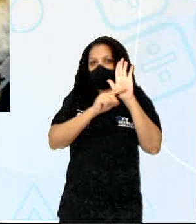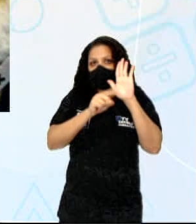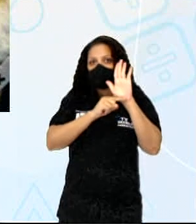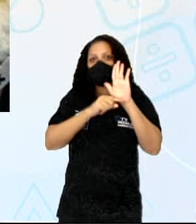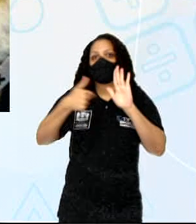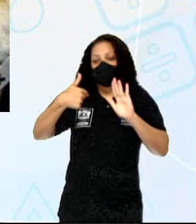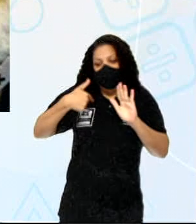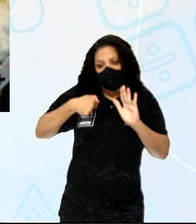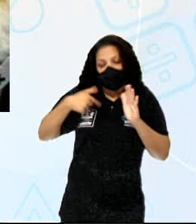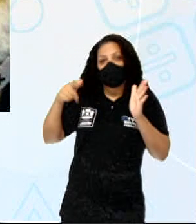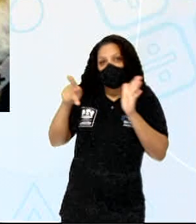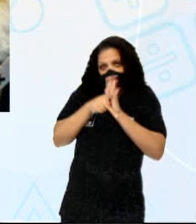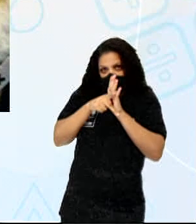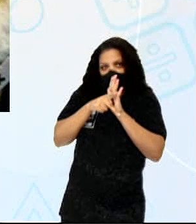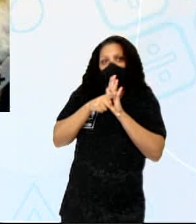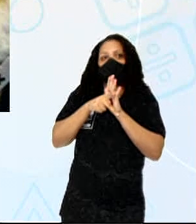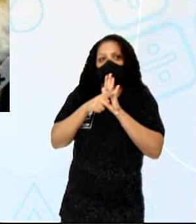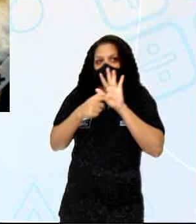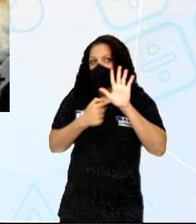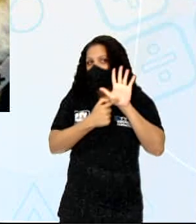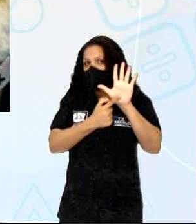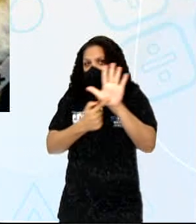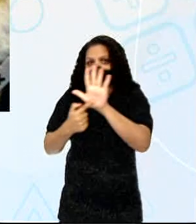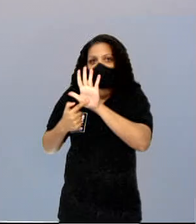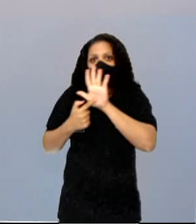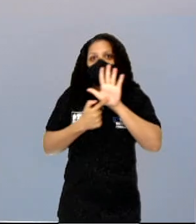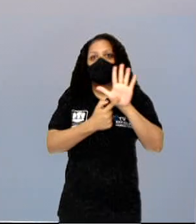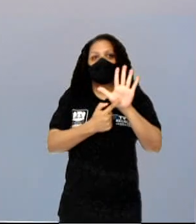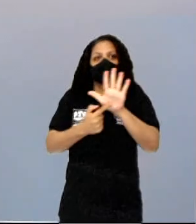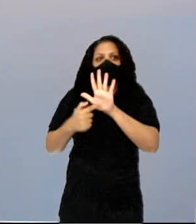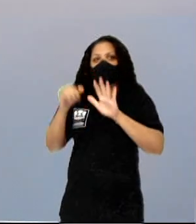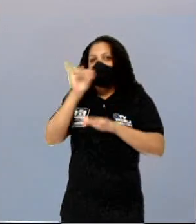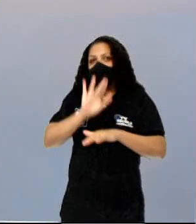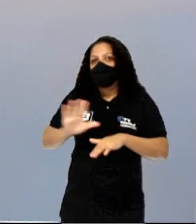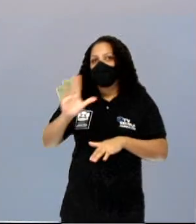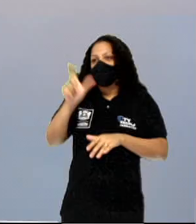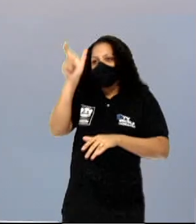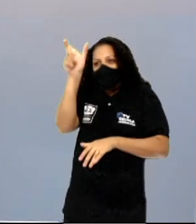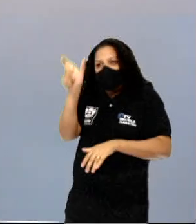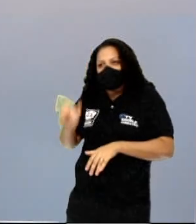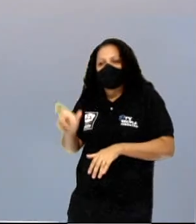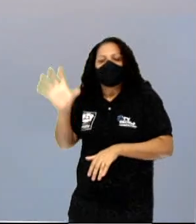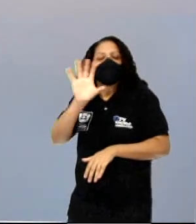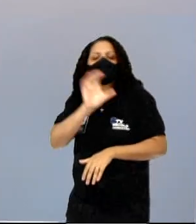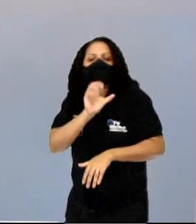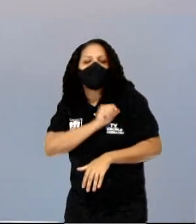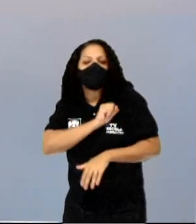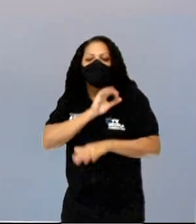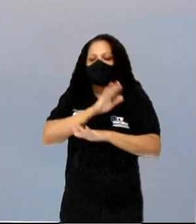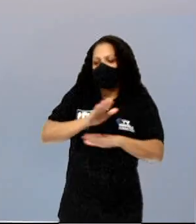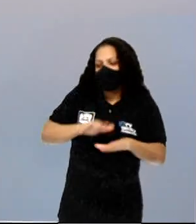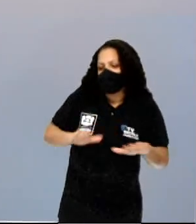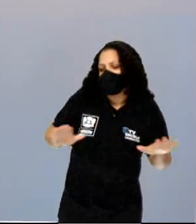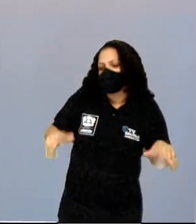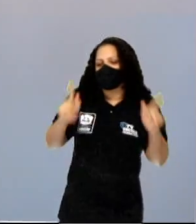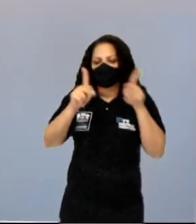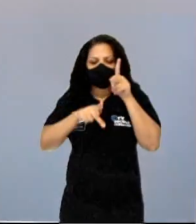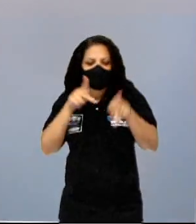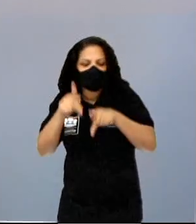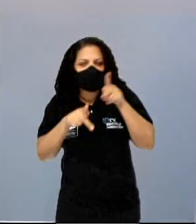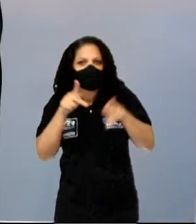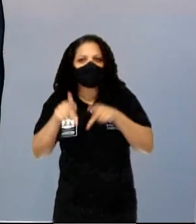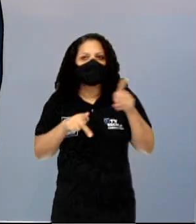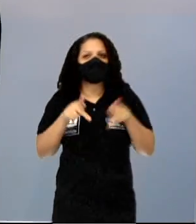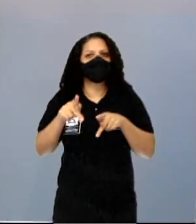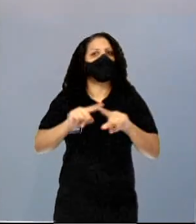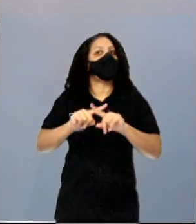exatamente projetando essa imagem do grande estadista, do nacionalista, do cara que era amante das crianças, da população. Só